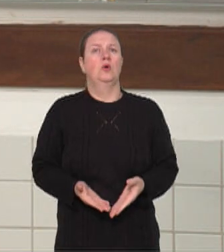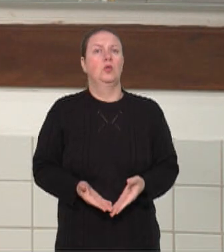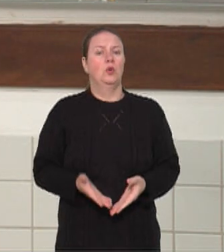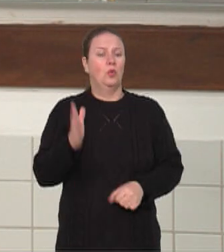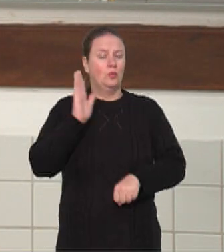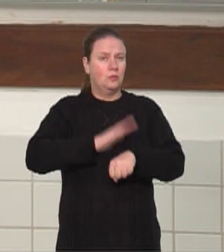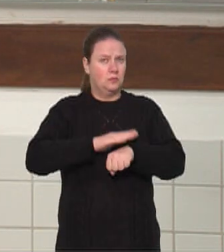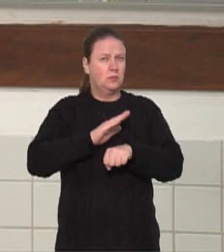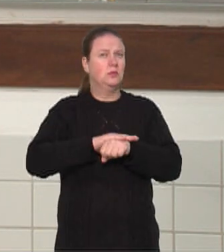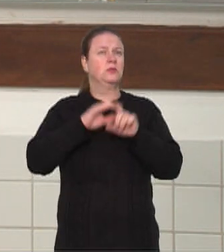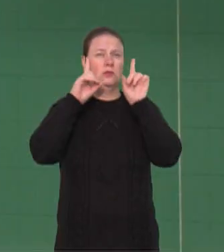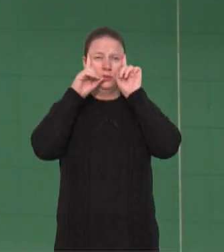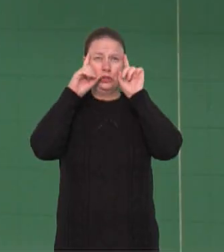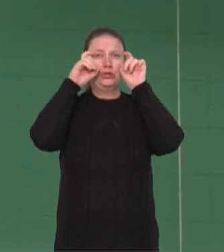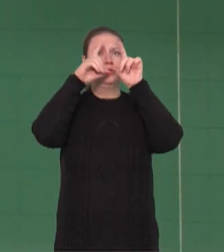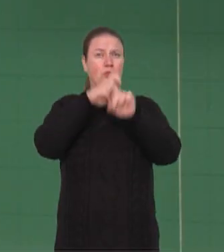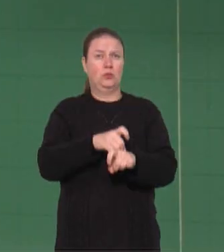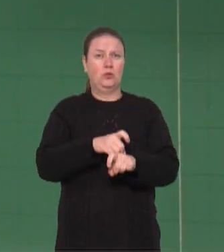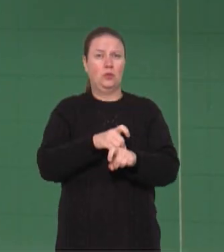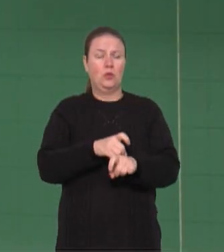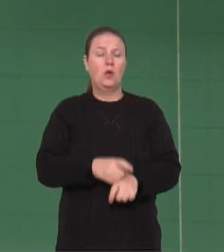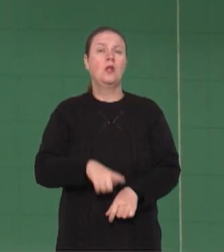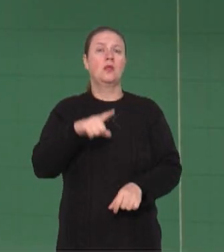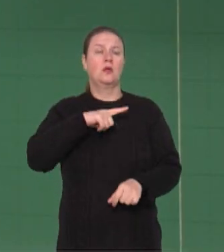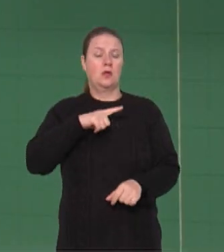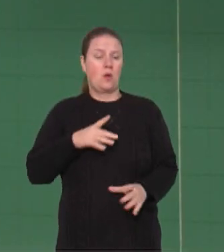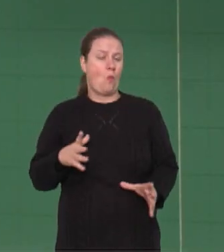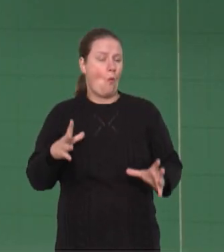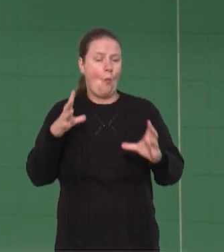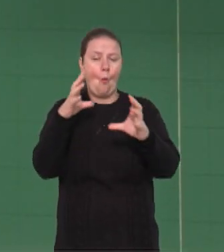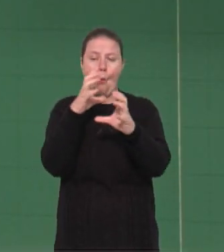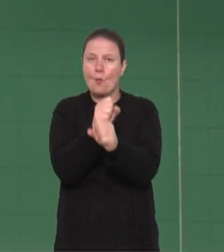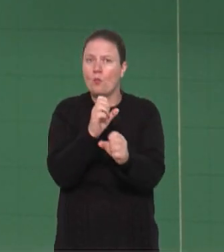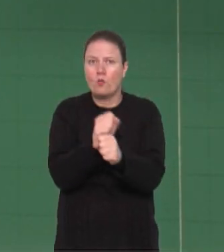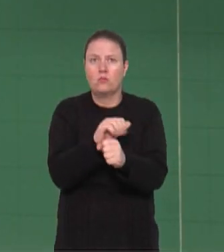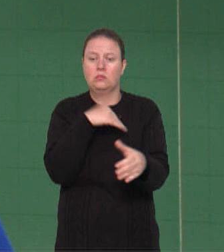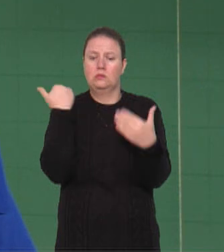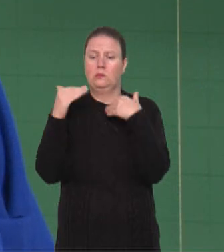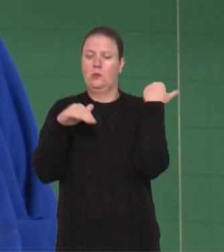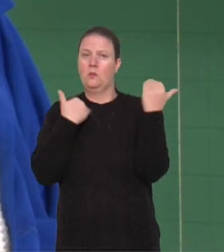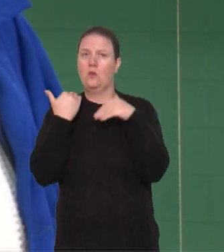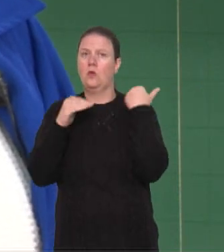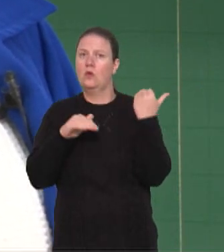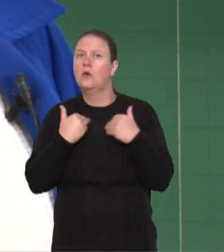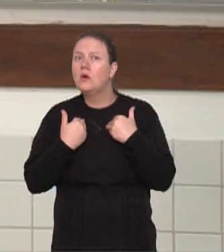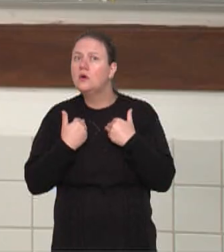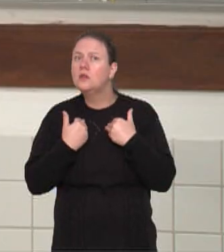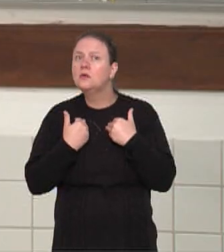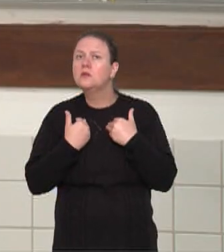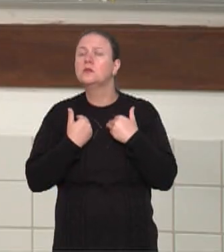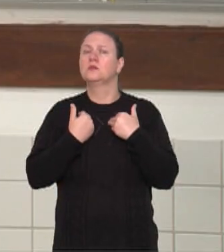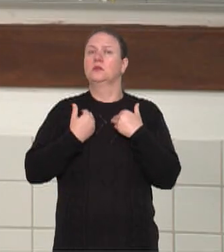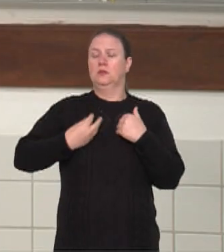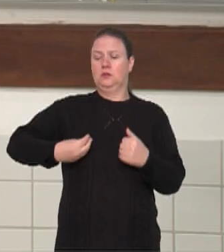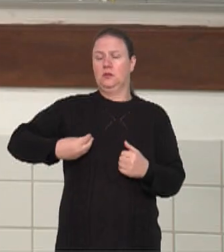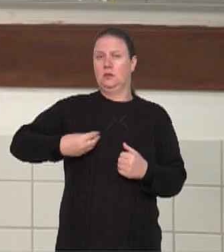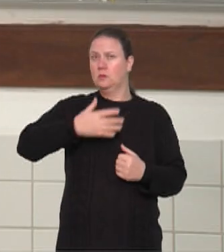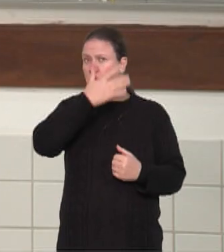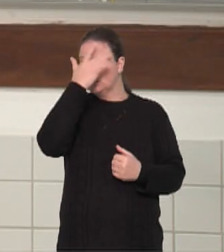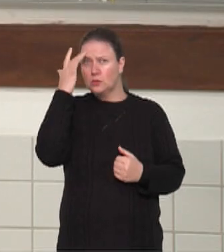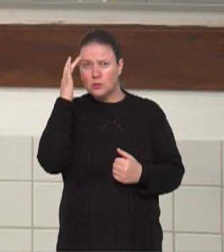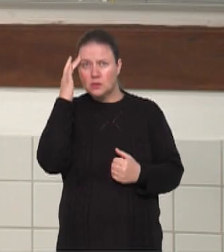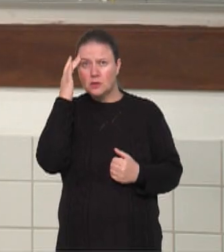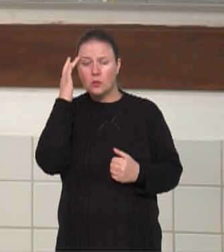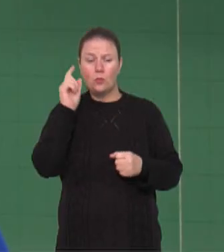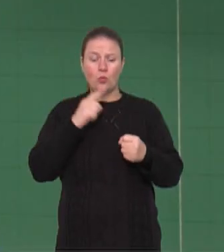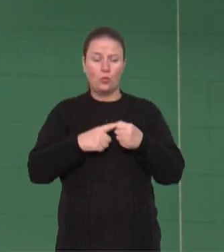tensão, né? Por conta do número excessivo de mortes em função do coronavírus, do Covid-19, né? Então, as pessoas precisam estar